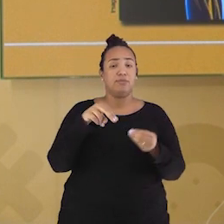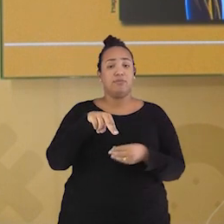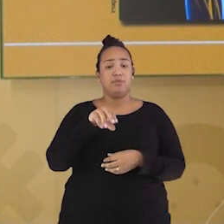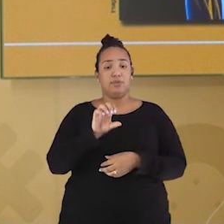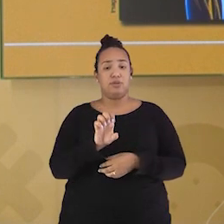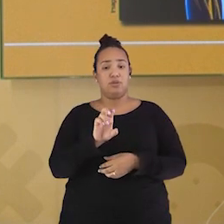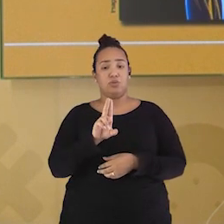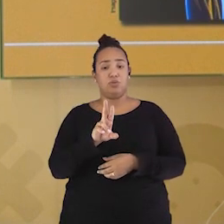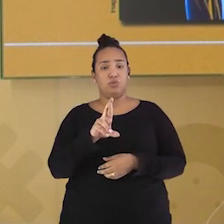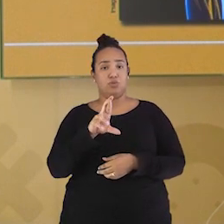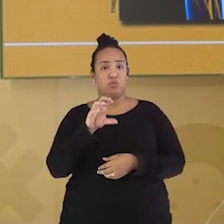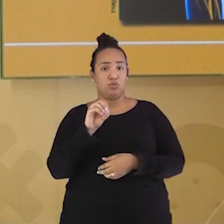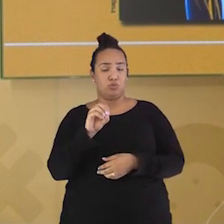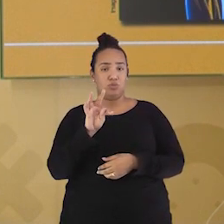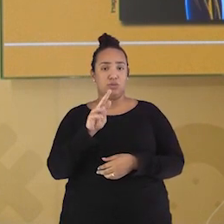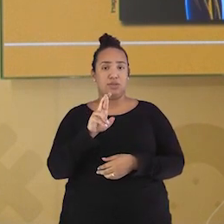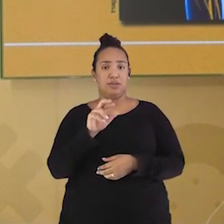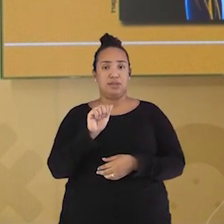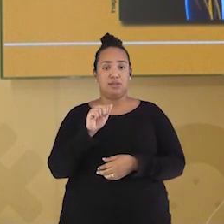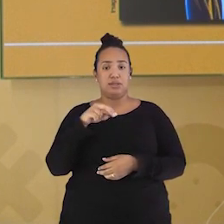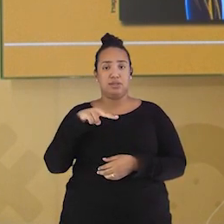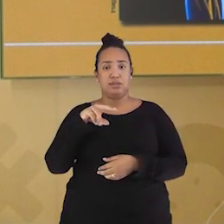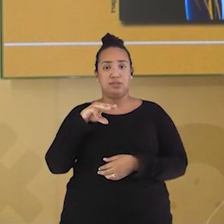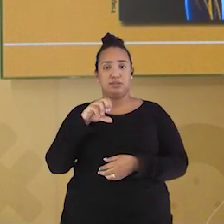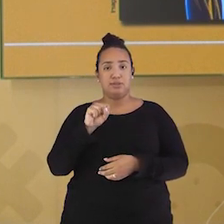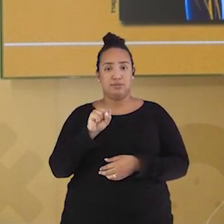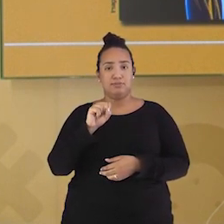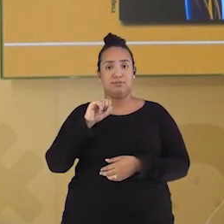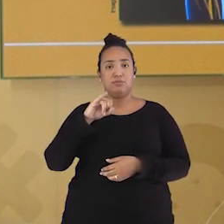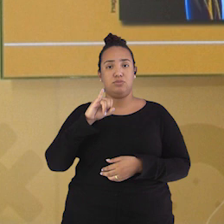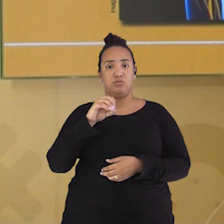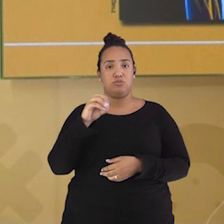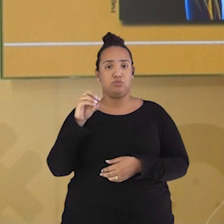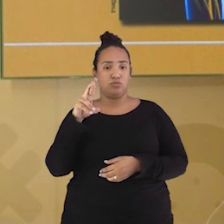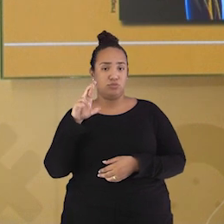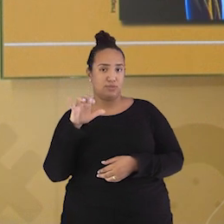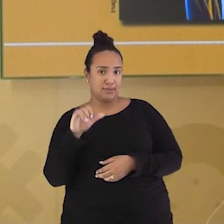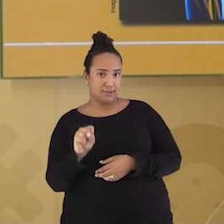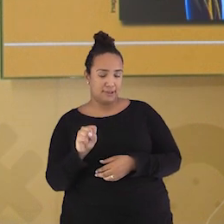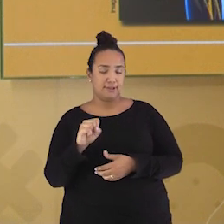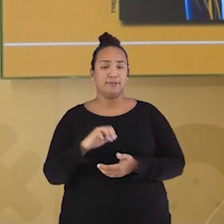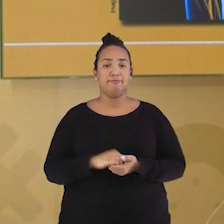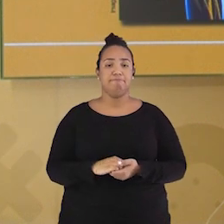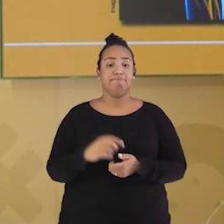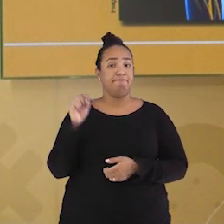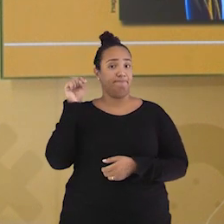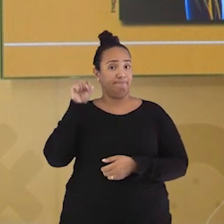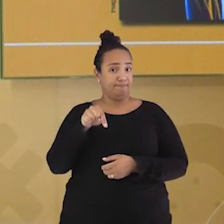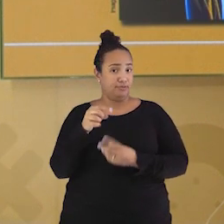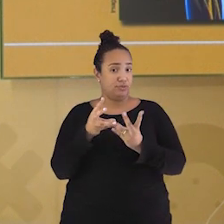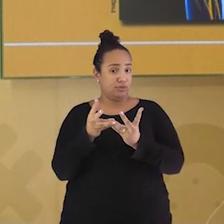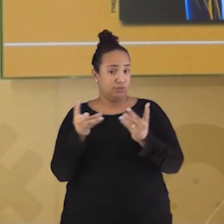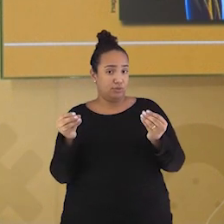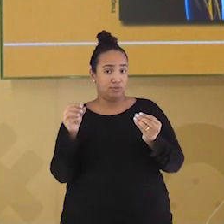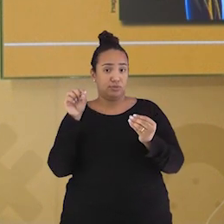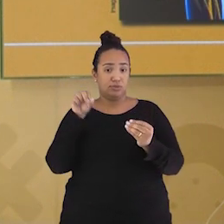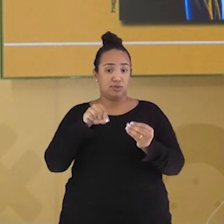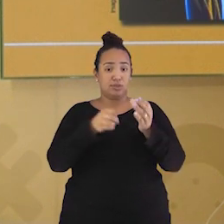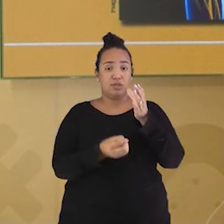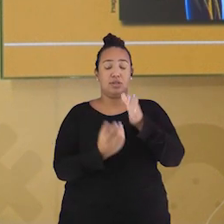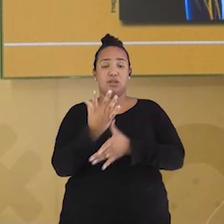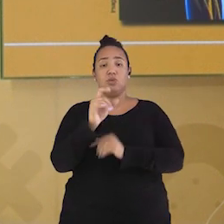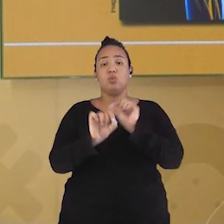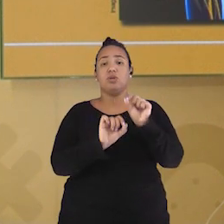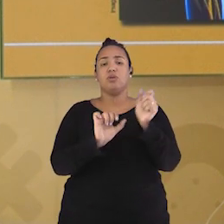neurotransmissores na fenda sináptica entre os dois neurônios. E esses transmissores